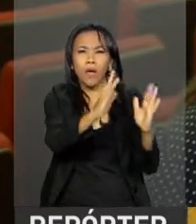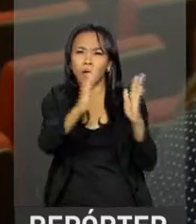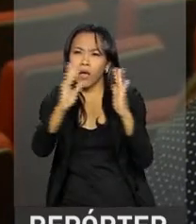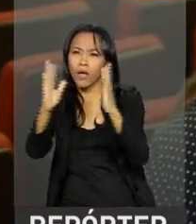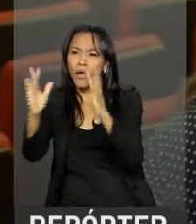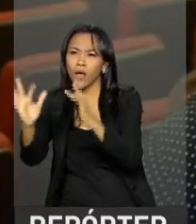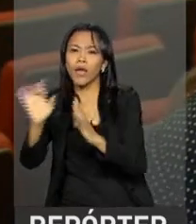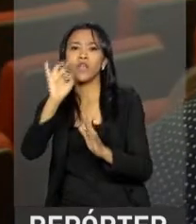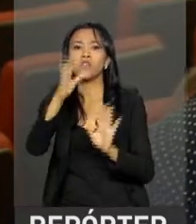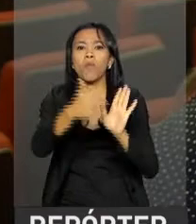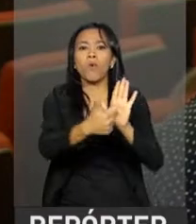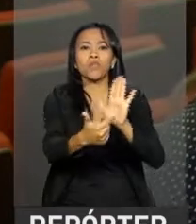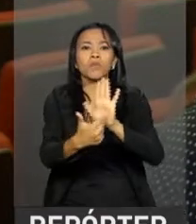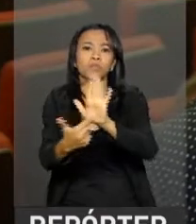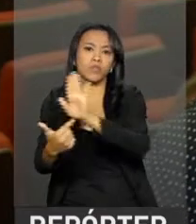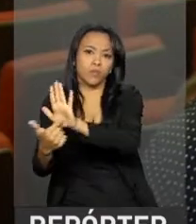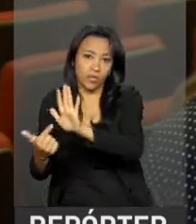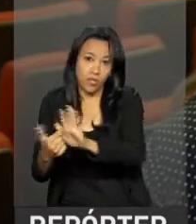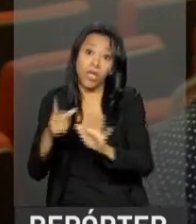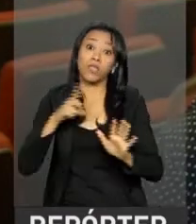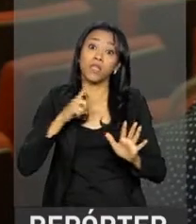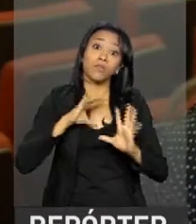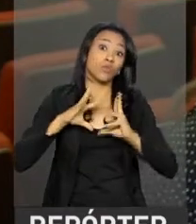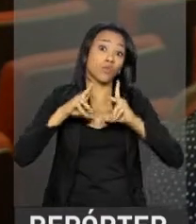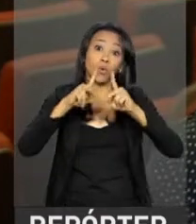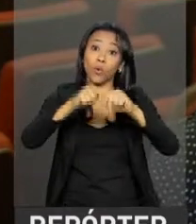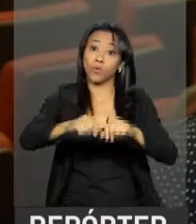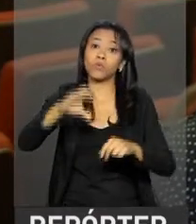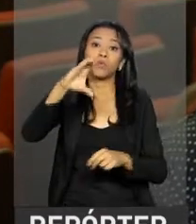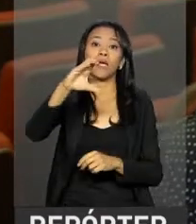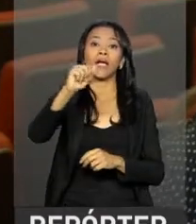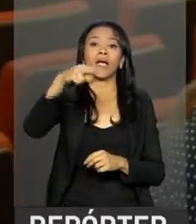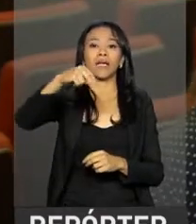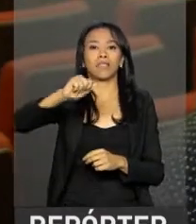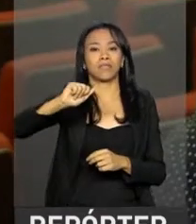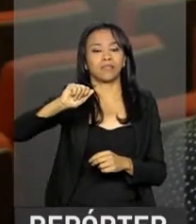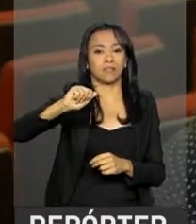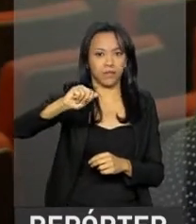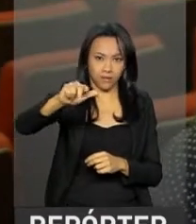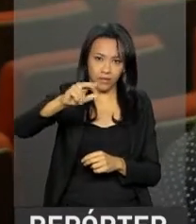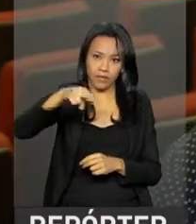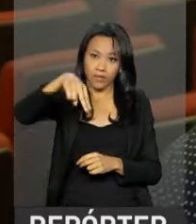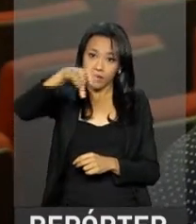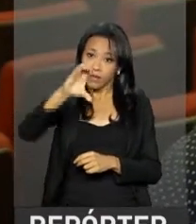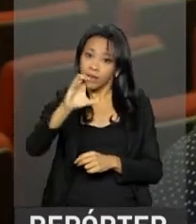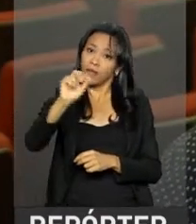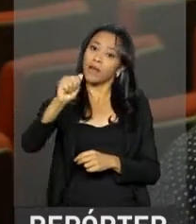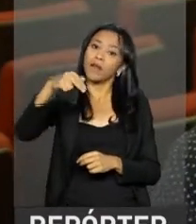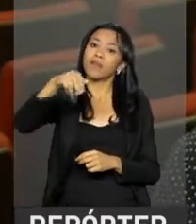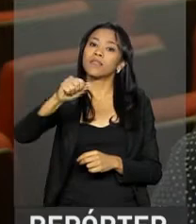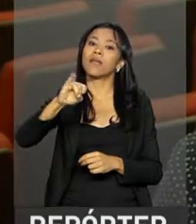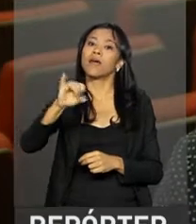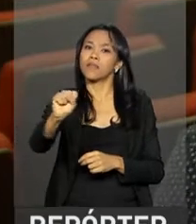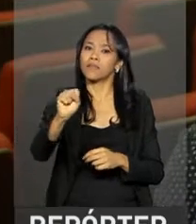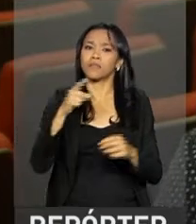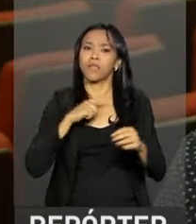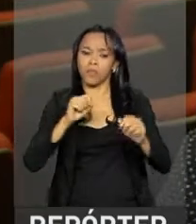uma amostragem, então nós temos todos os canais. E a partir de dados primários, essa é a grande